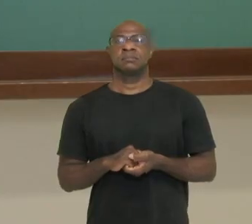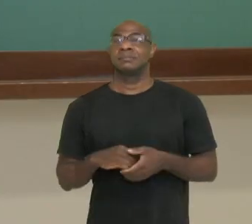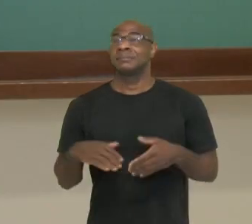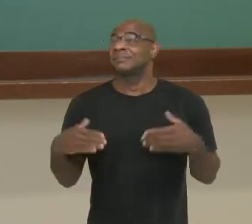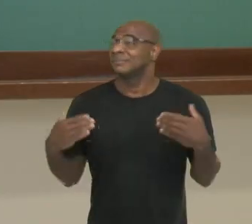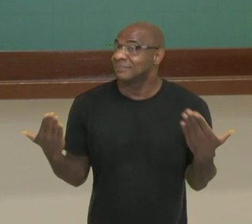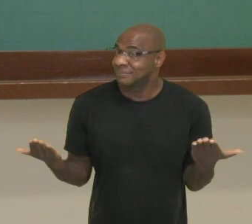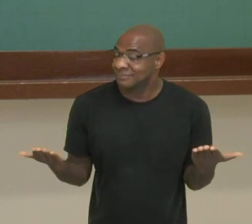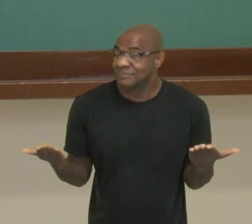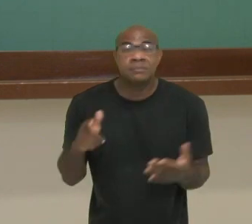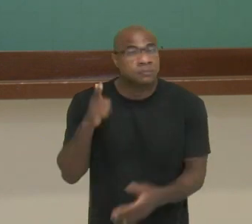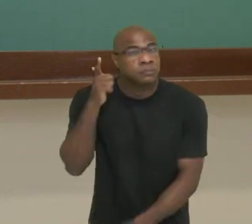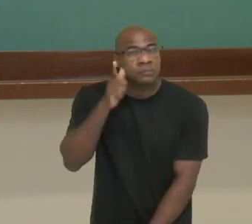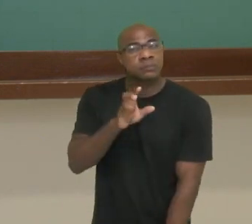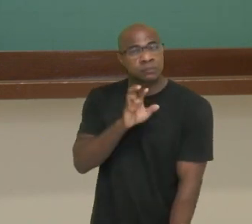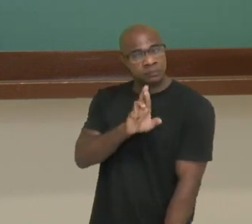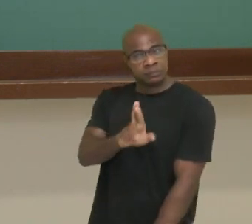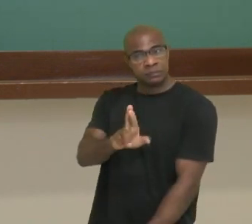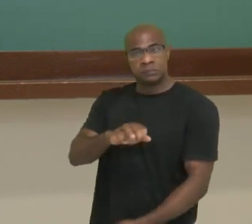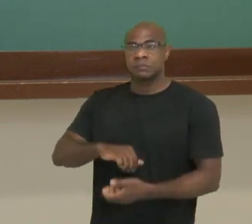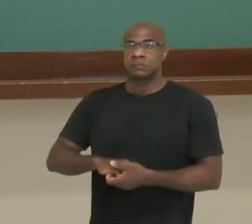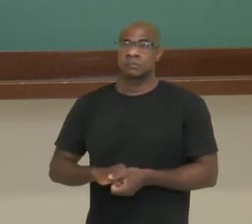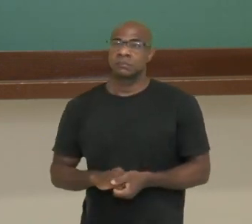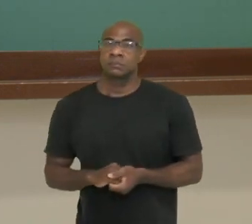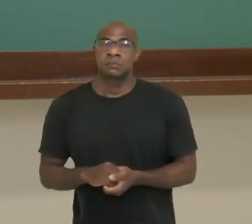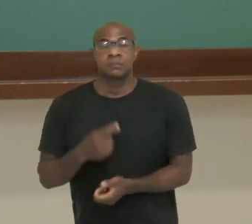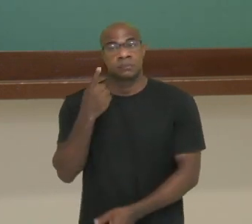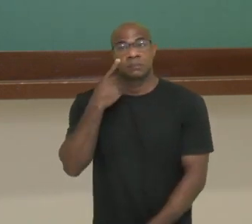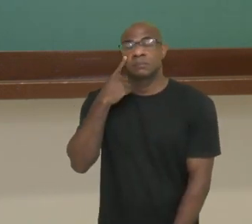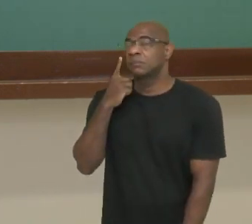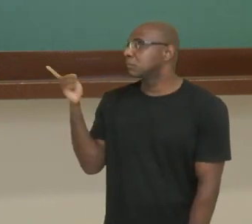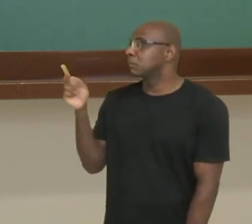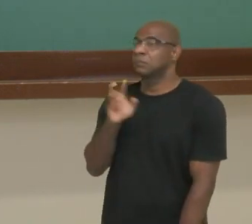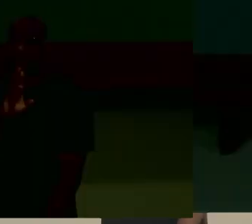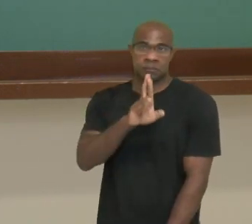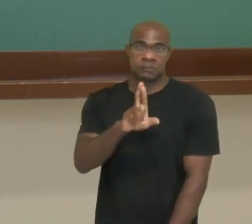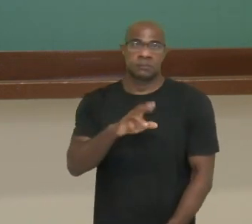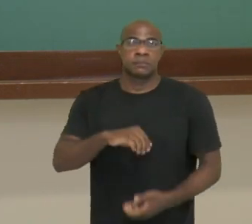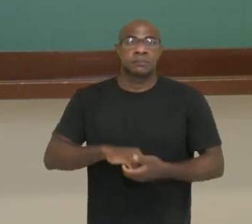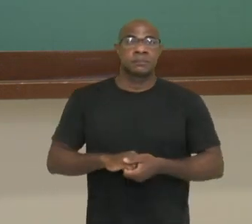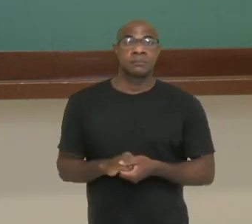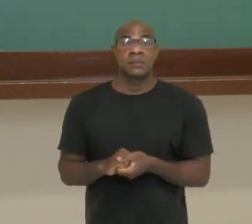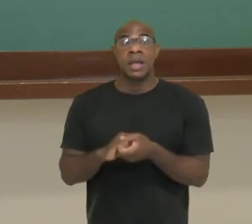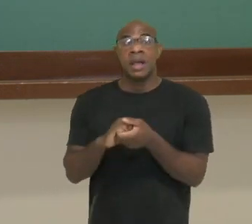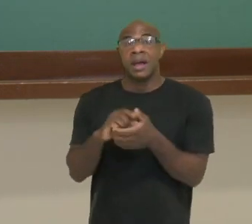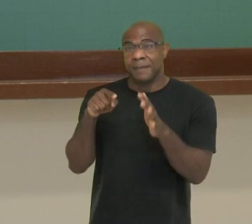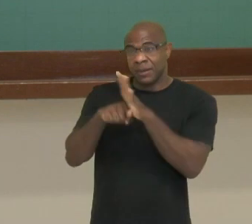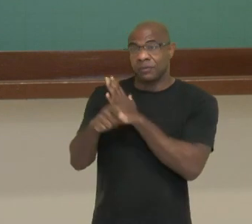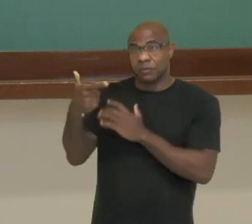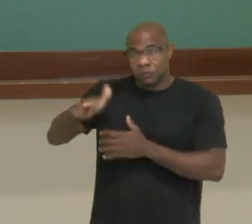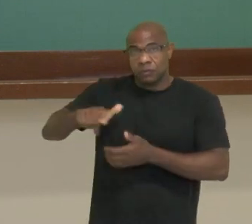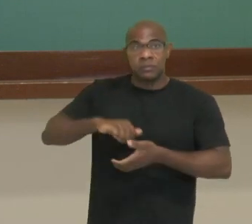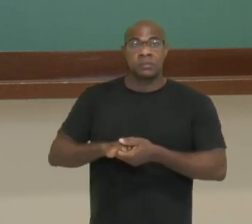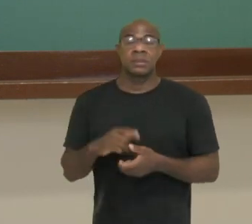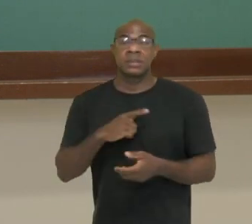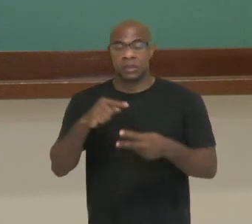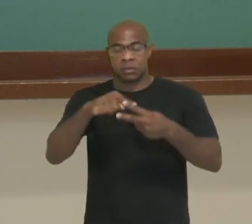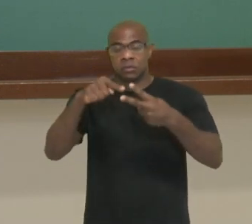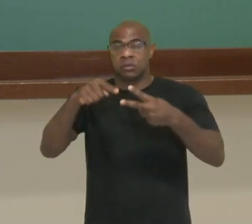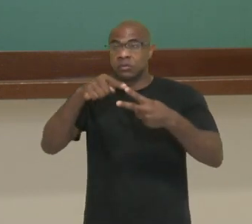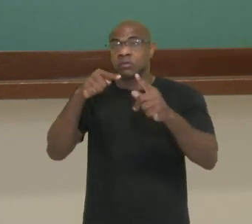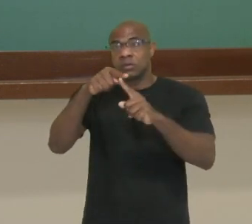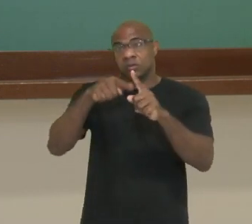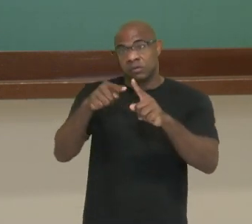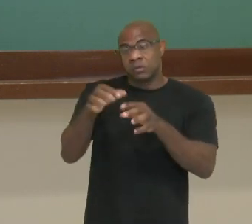nono ano, conseguiram responder? Vamos novamente para a pergunta. Existem dois tipos de células